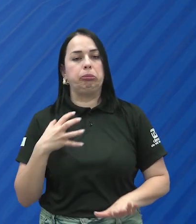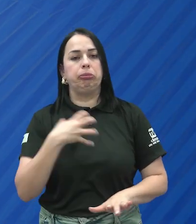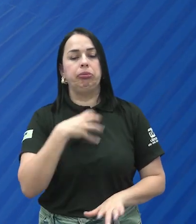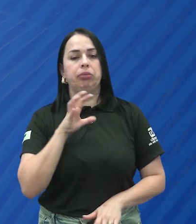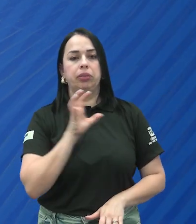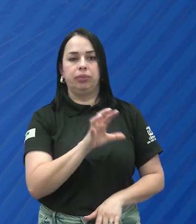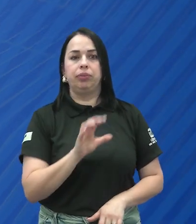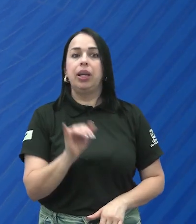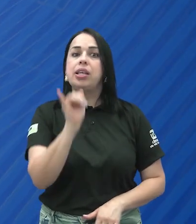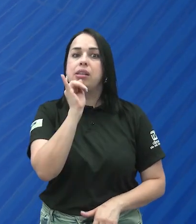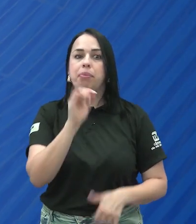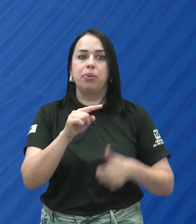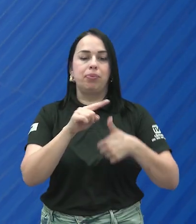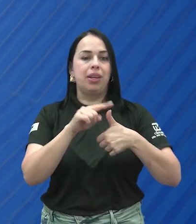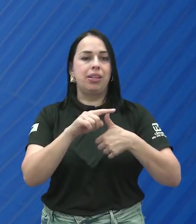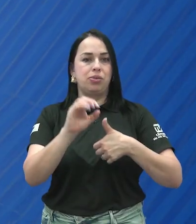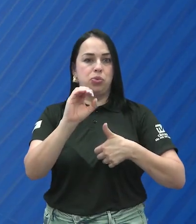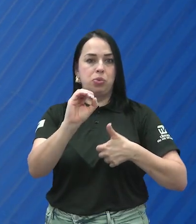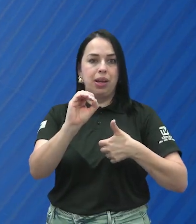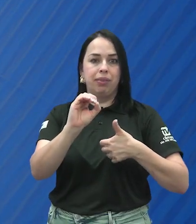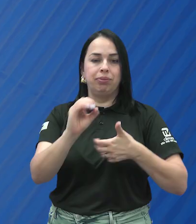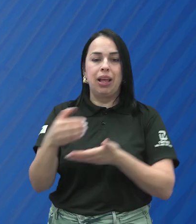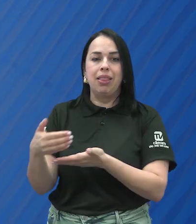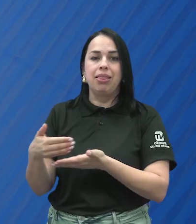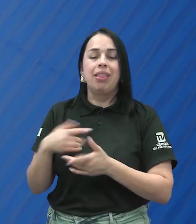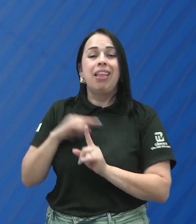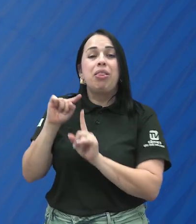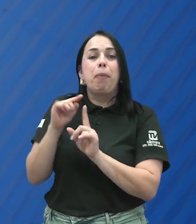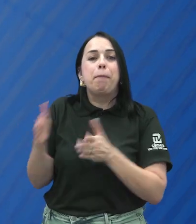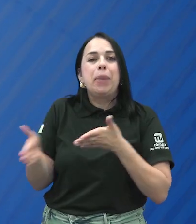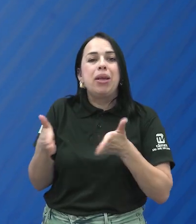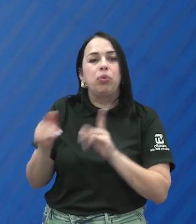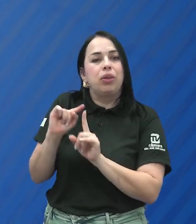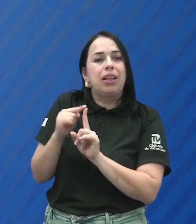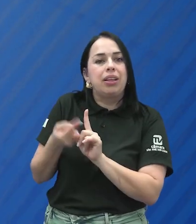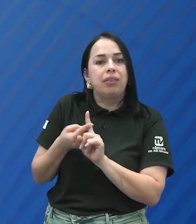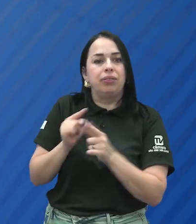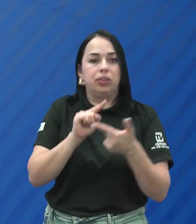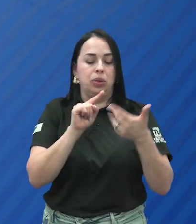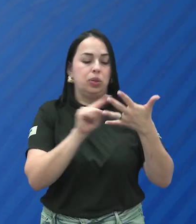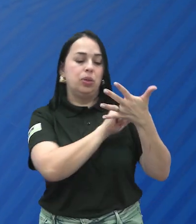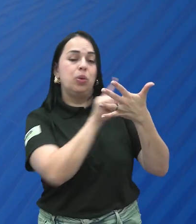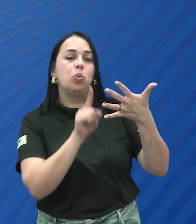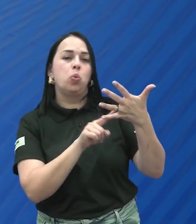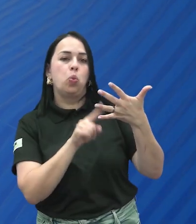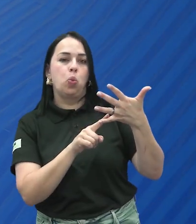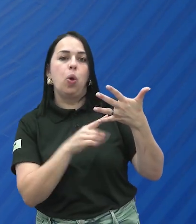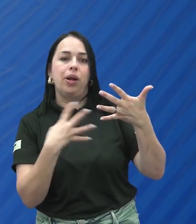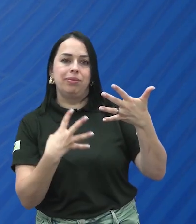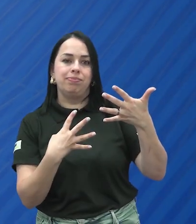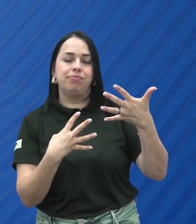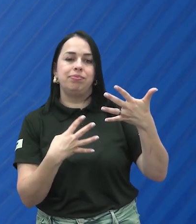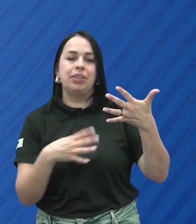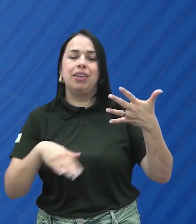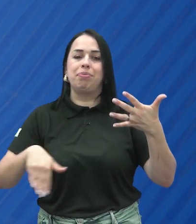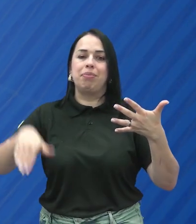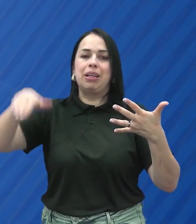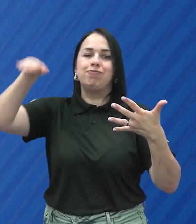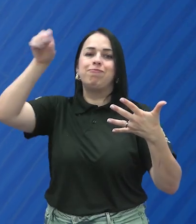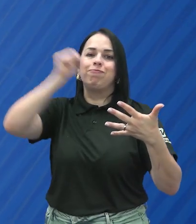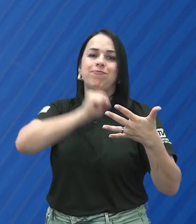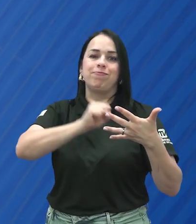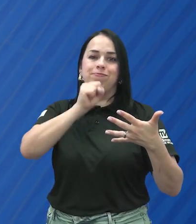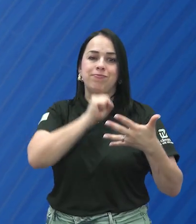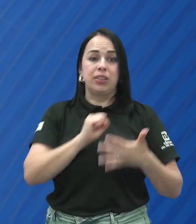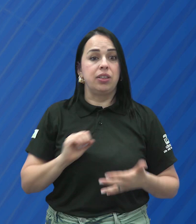dos sintomas. O tipo 0 acontece ainda na gestação, já o tipo 4